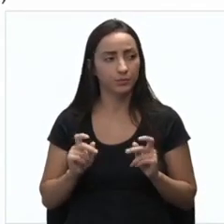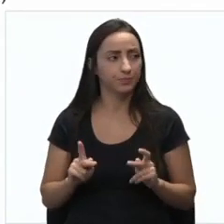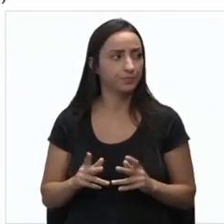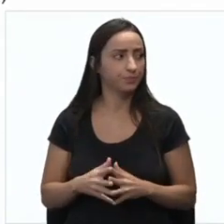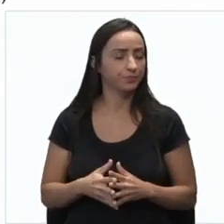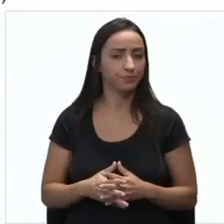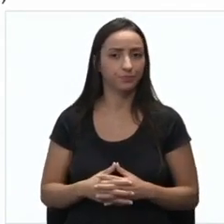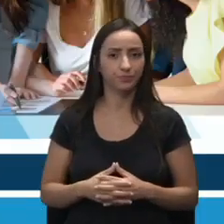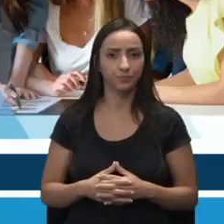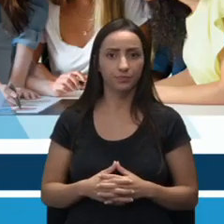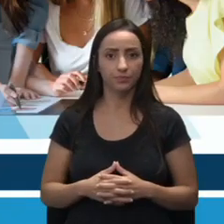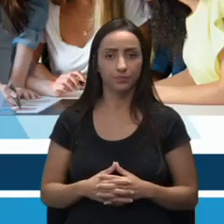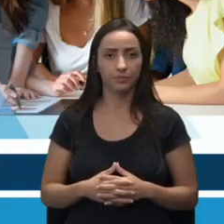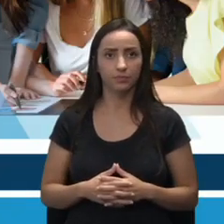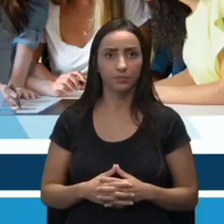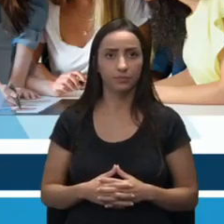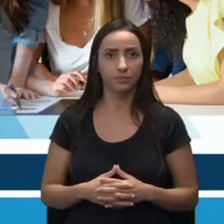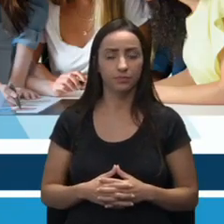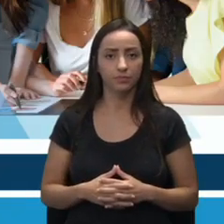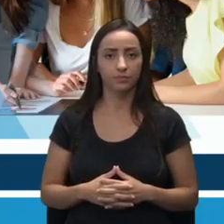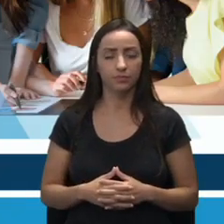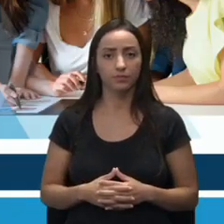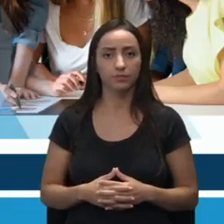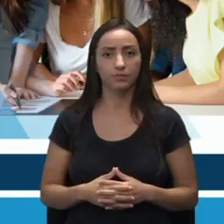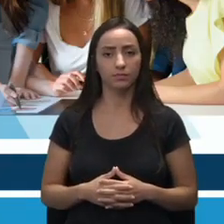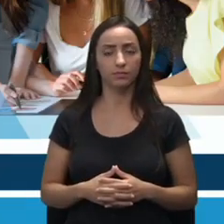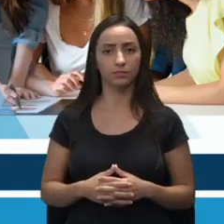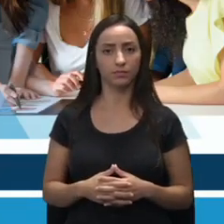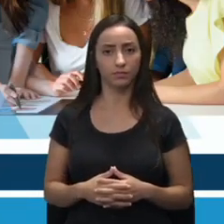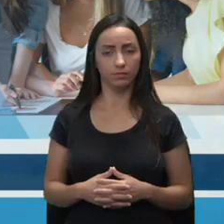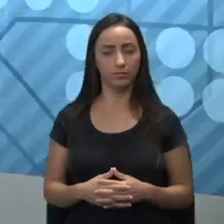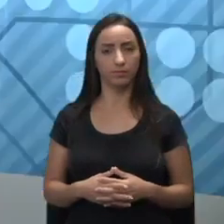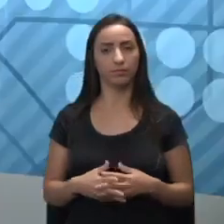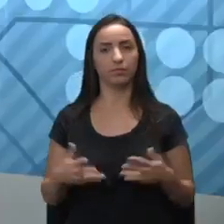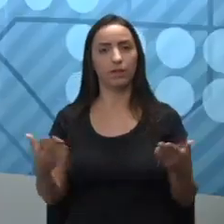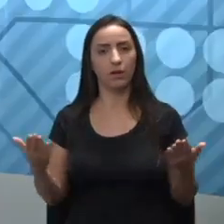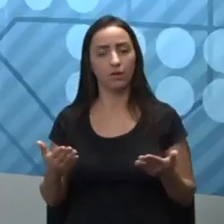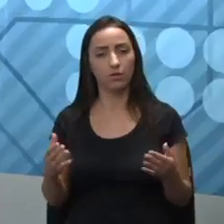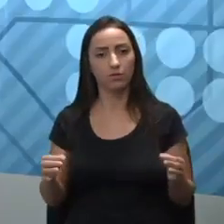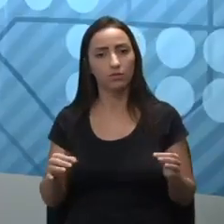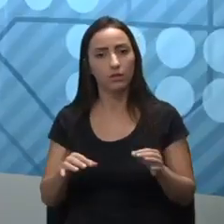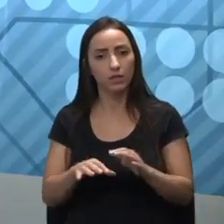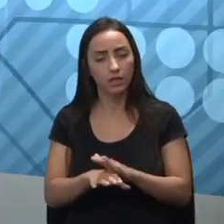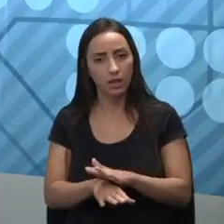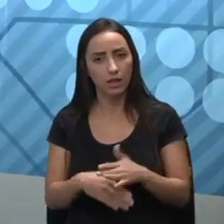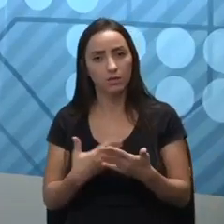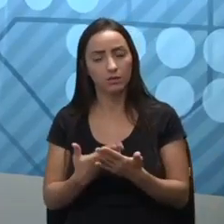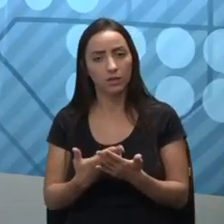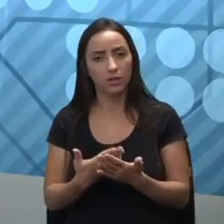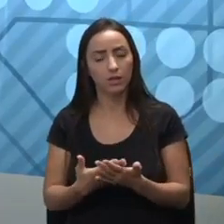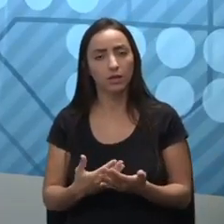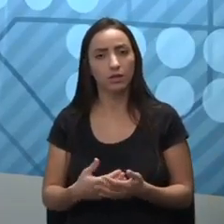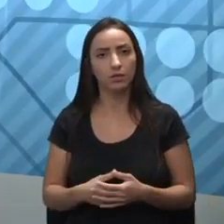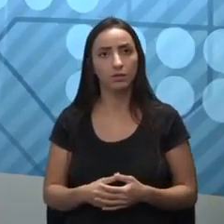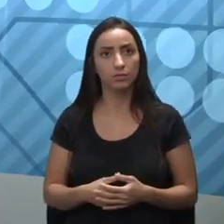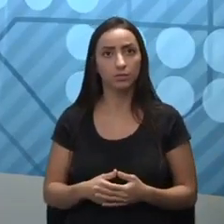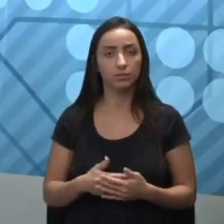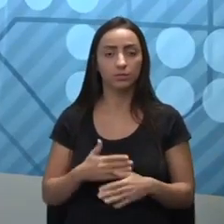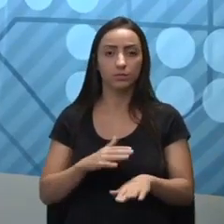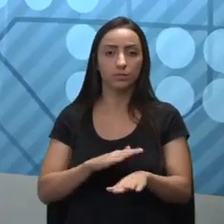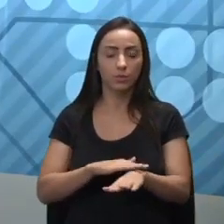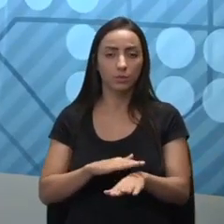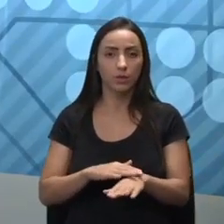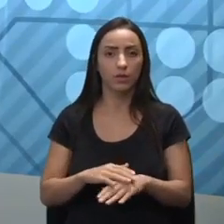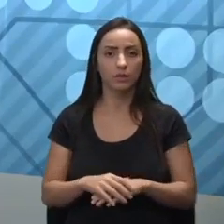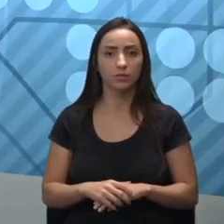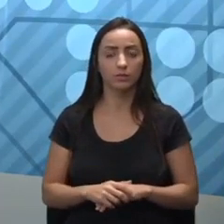mesmo? Bem, vamos nos encaminhando aí para o finalzinho da aula. No momento,